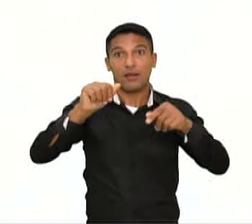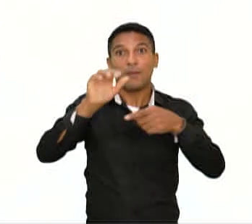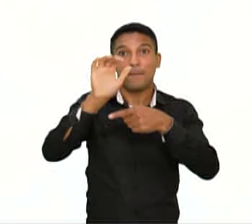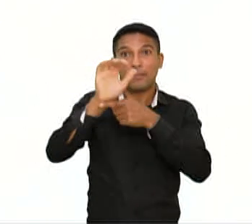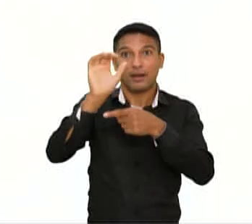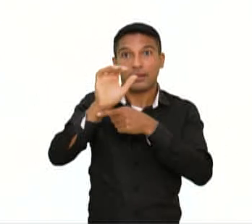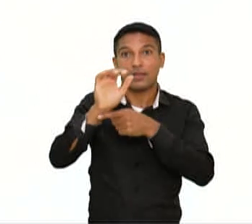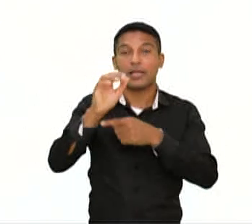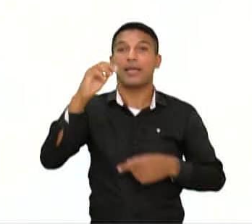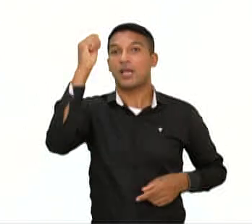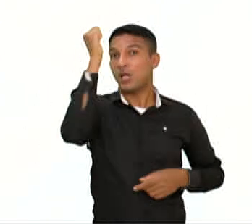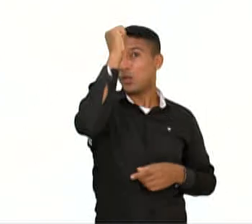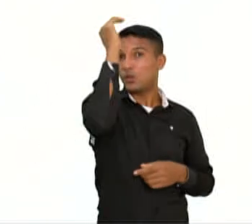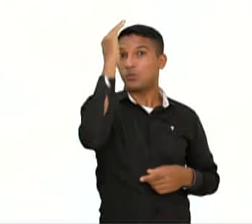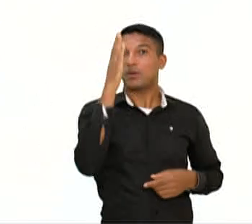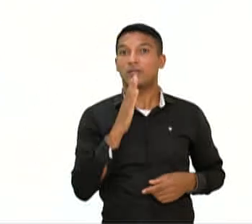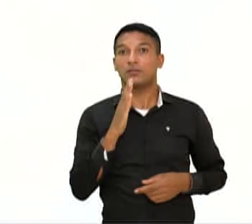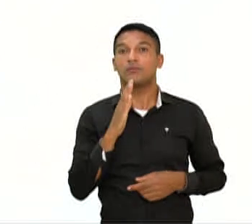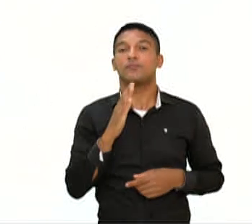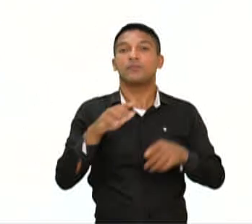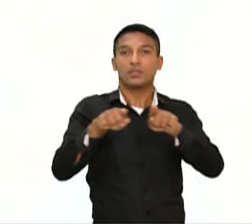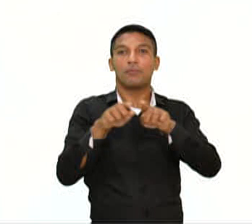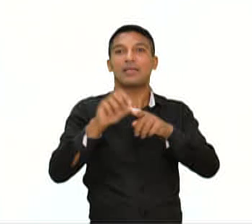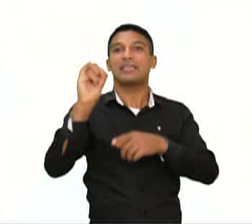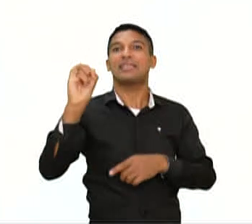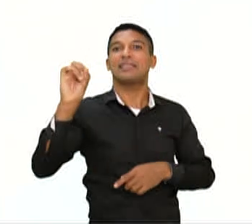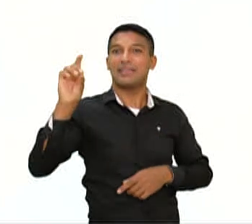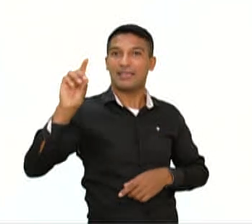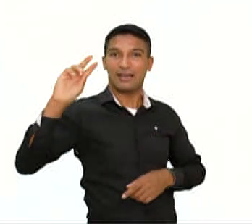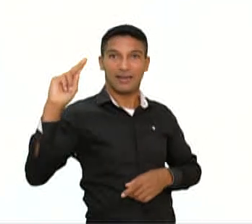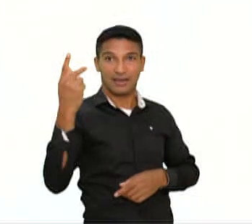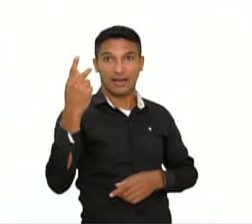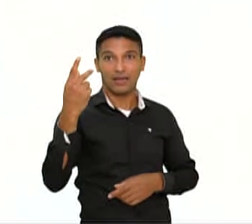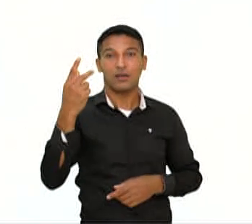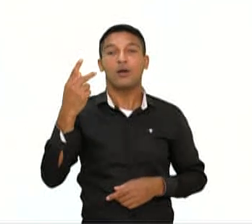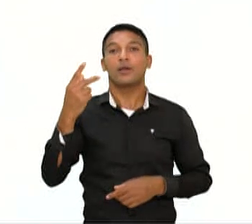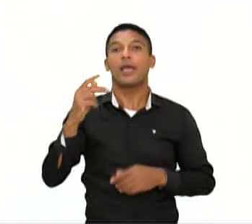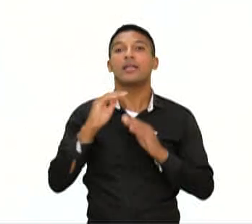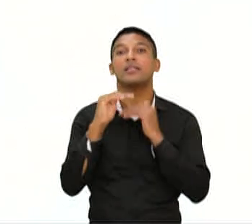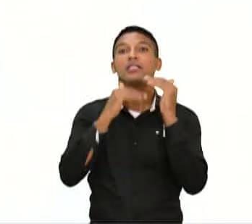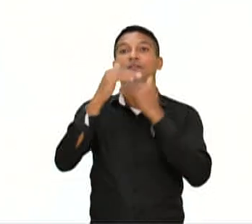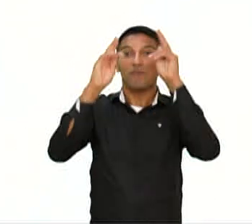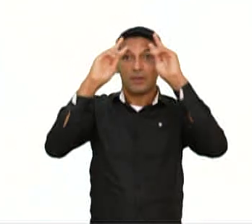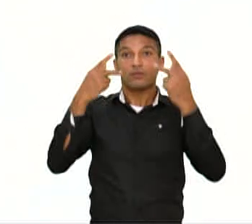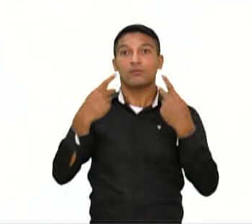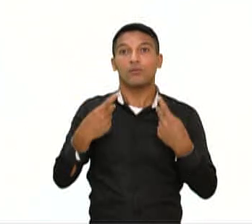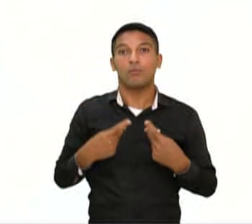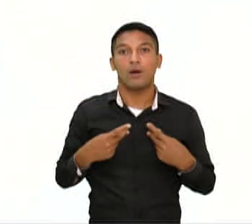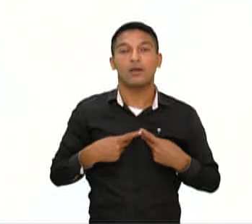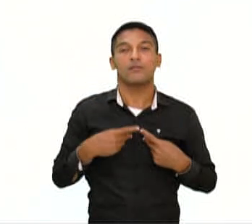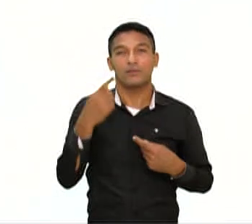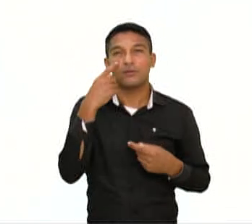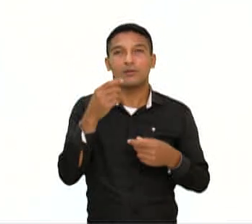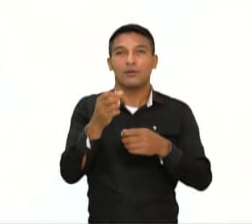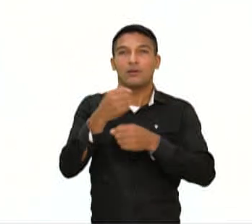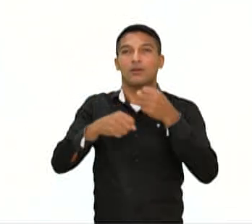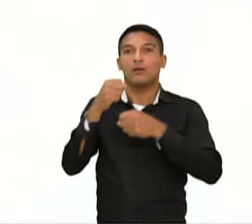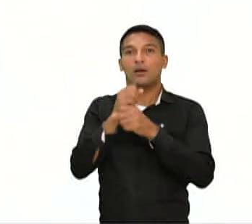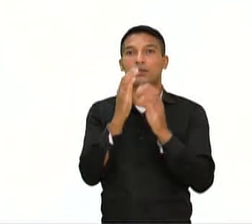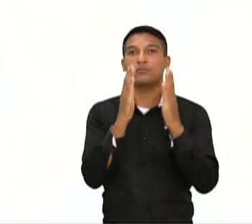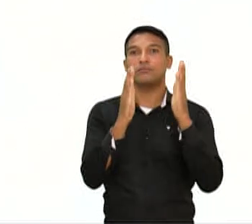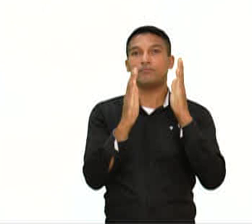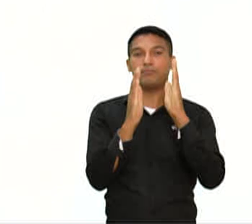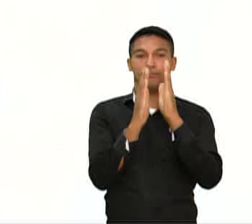o IDH, que dentro de uma conjectura de 2010 ele era de 0,82. Dentro